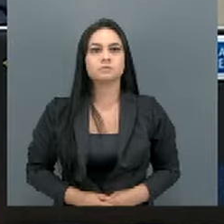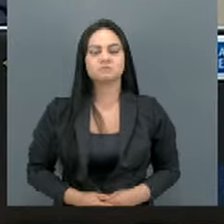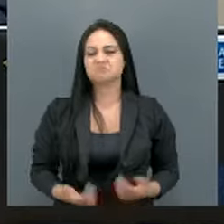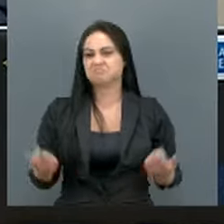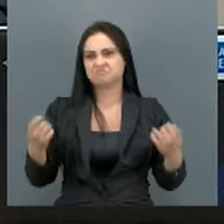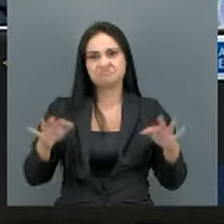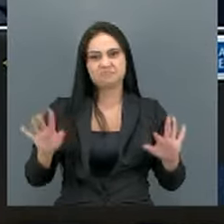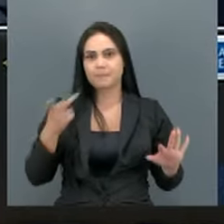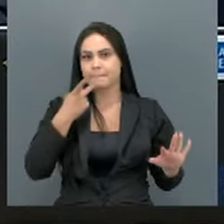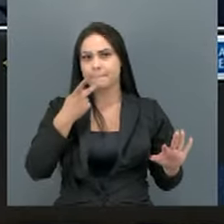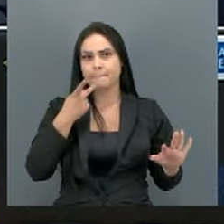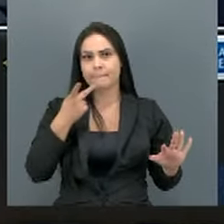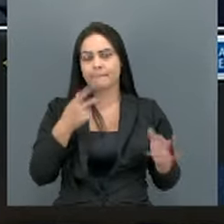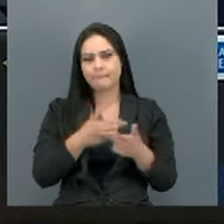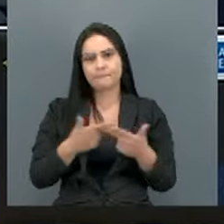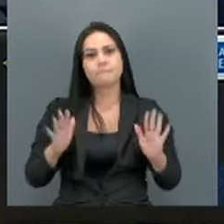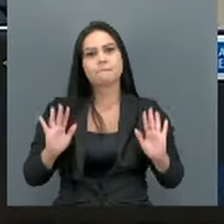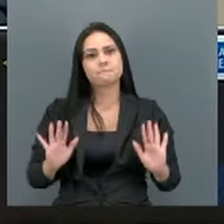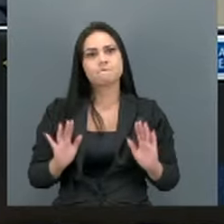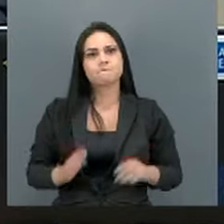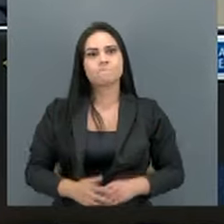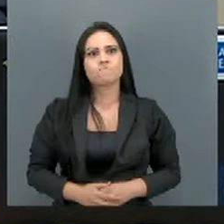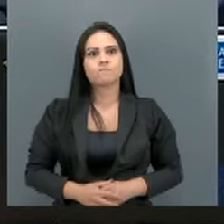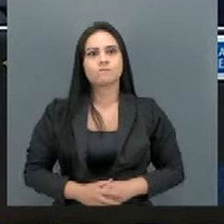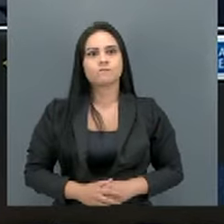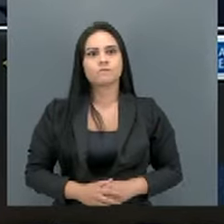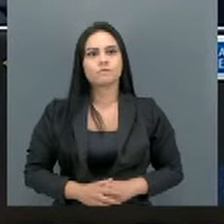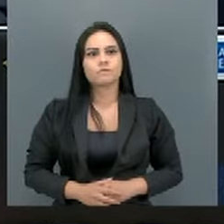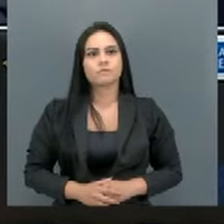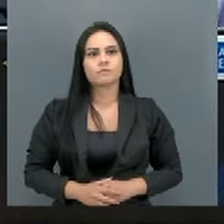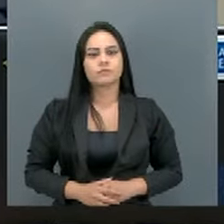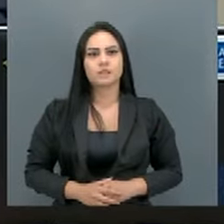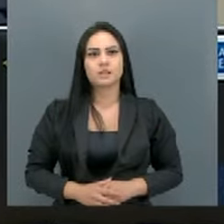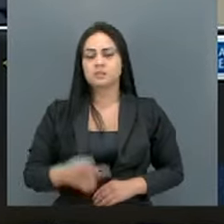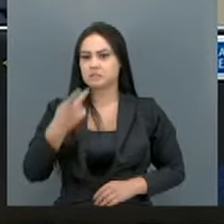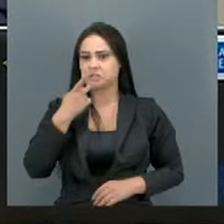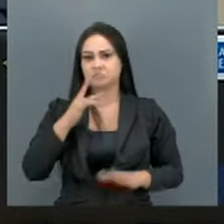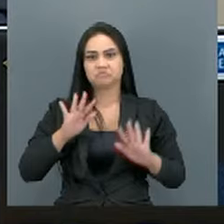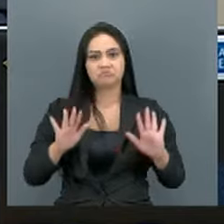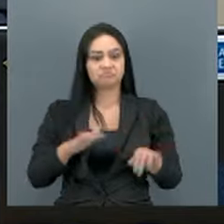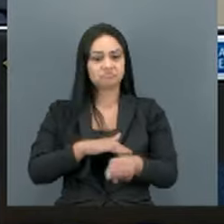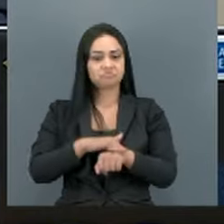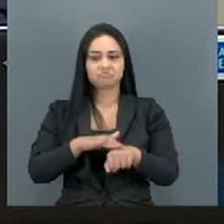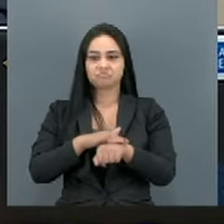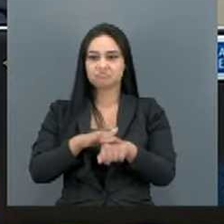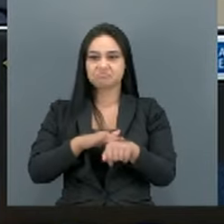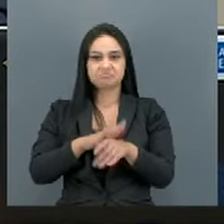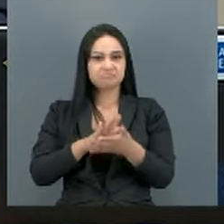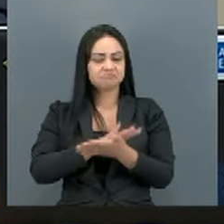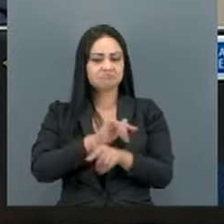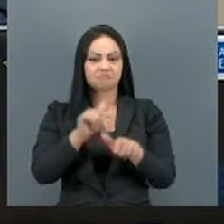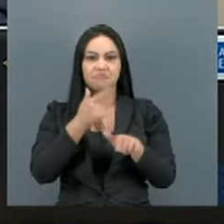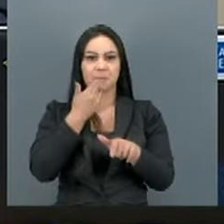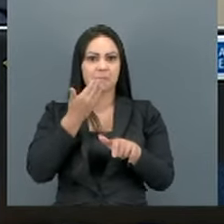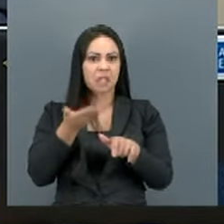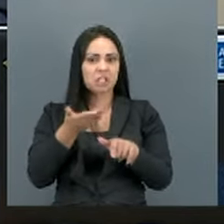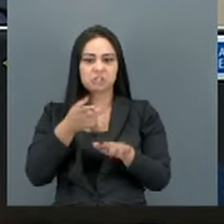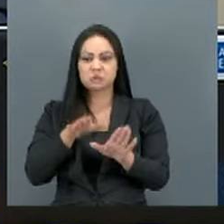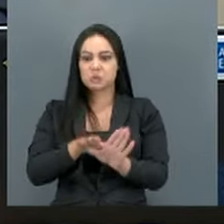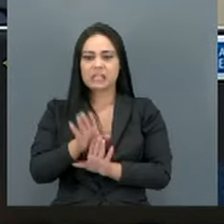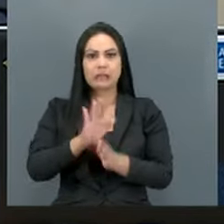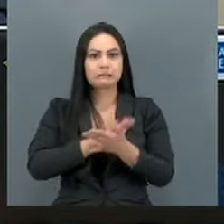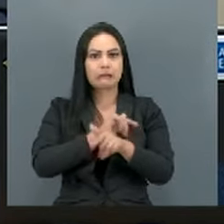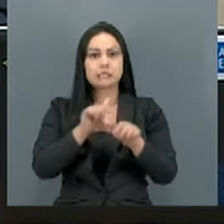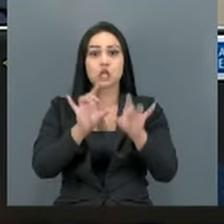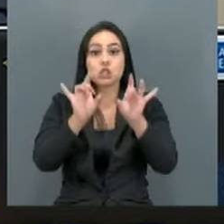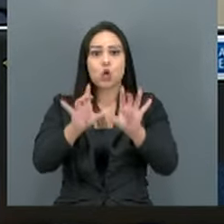Desnecessário falar alguma coisa. Sair lá, espontâneo, ninguém conversa, ninguém pede, ninguém aconselha. A gente só